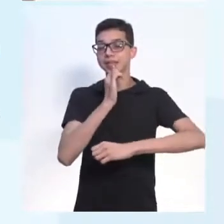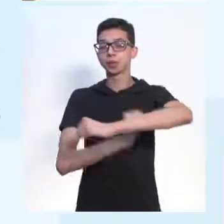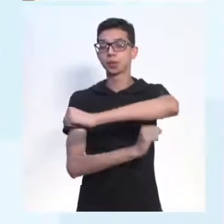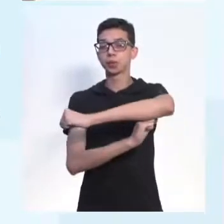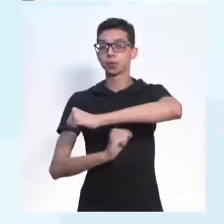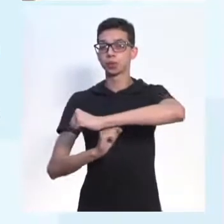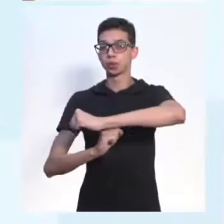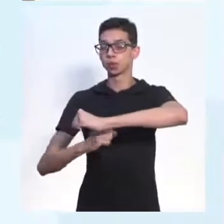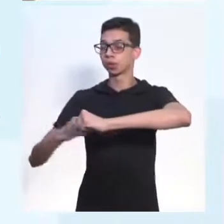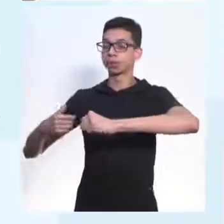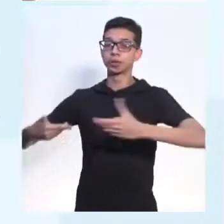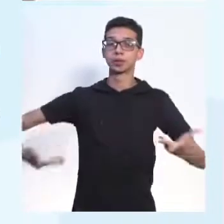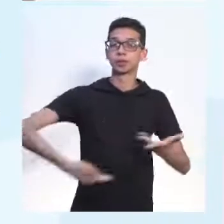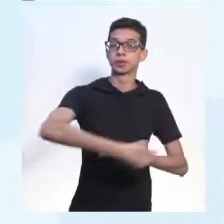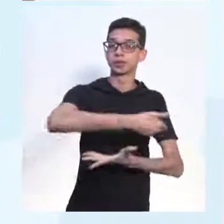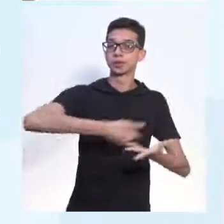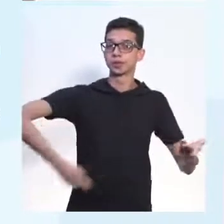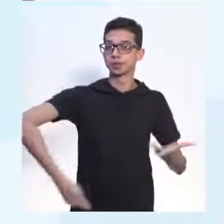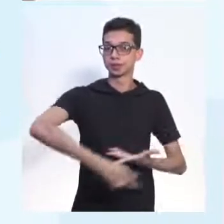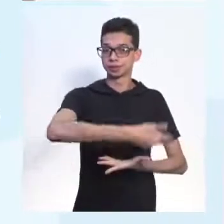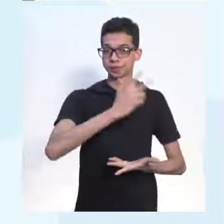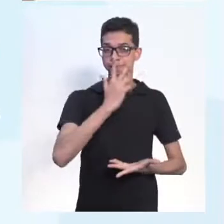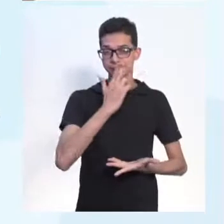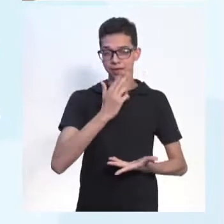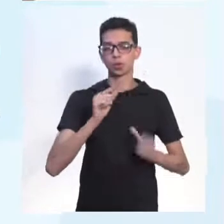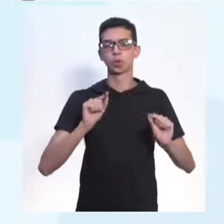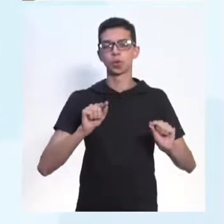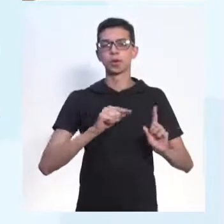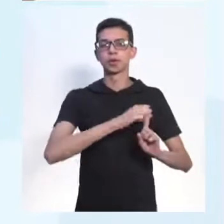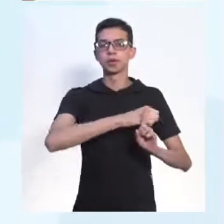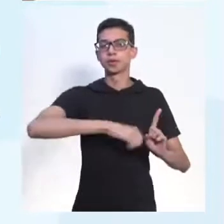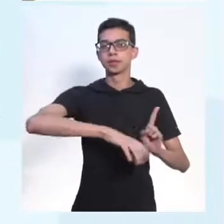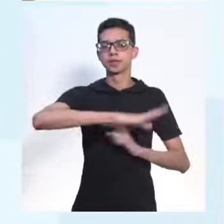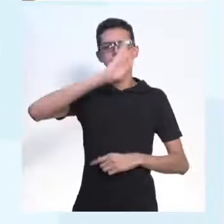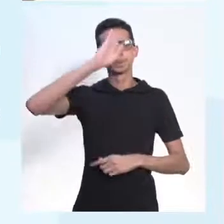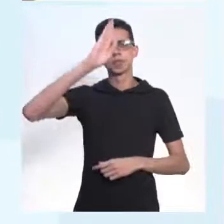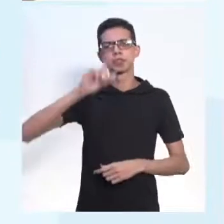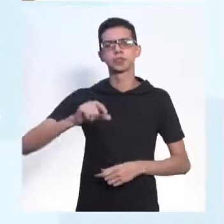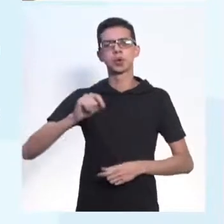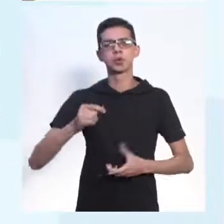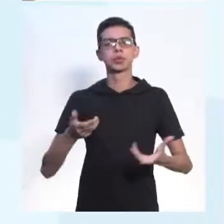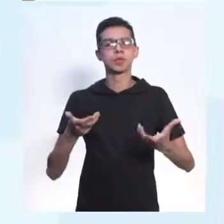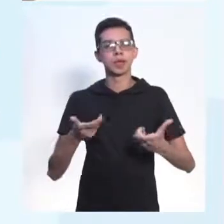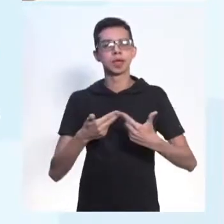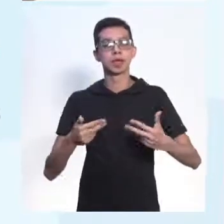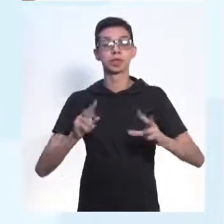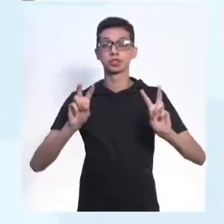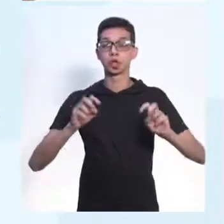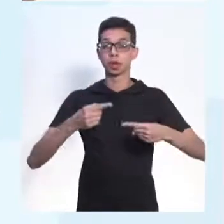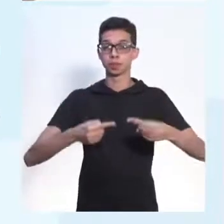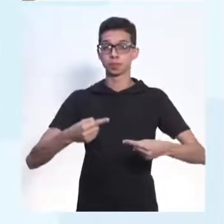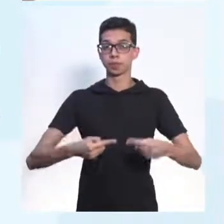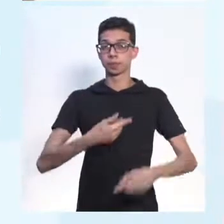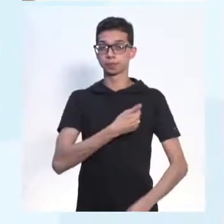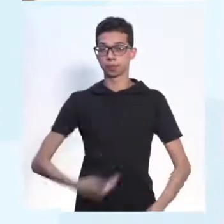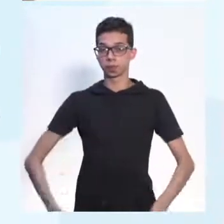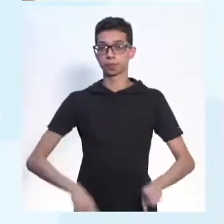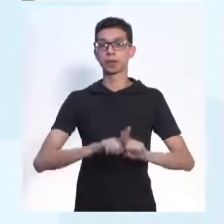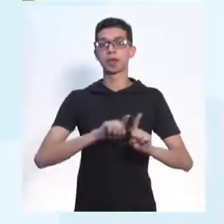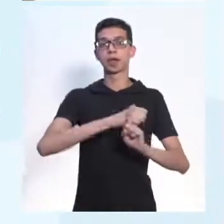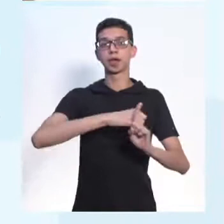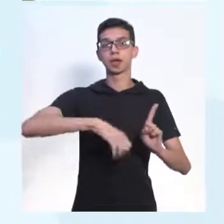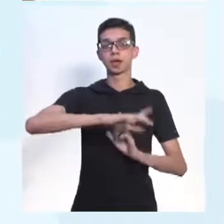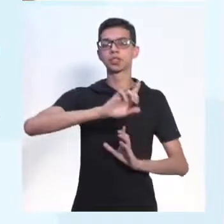direitos e deveres traduzem a preferência da população em determinadas políticas públicas políticas sociais e